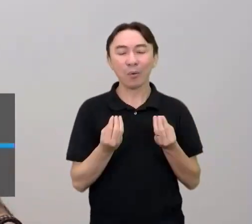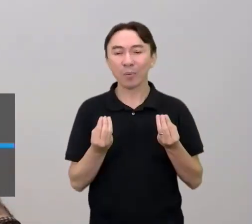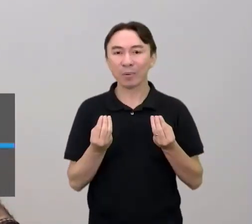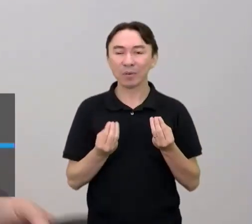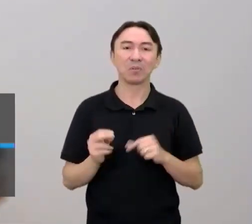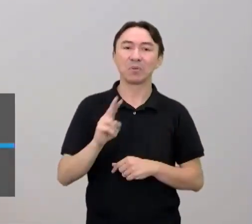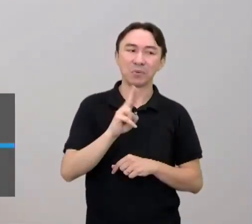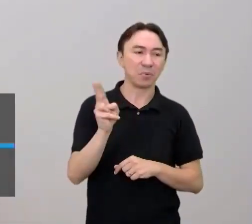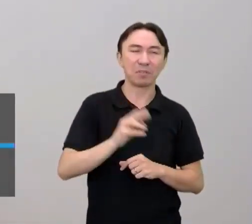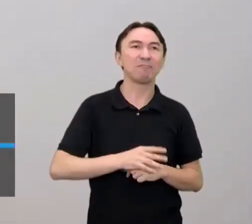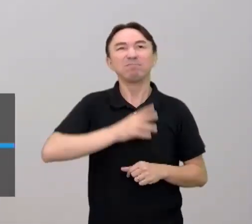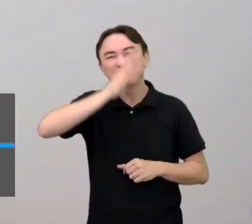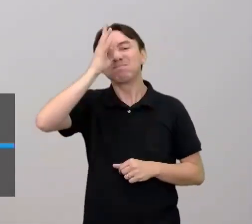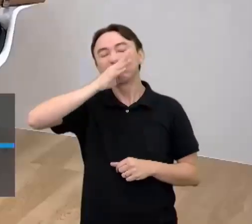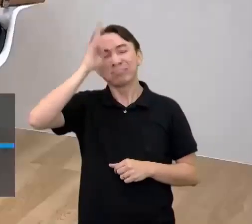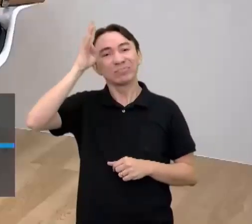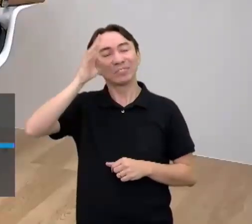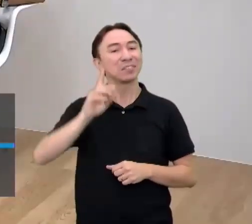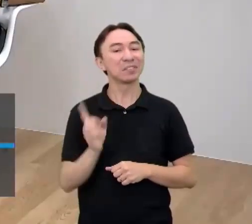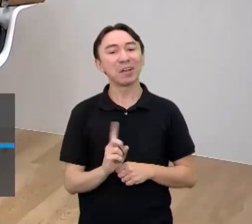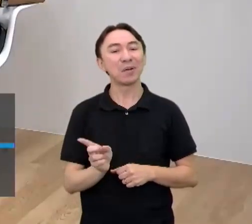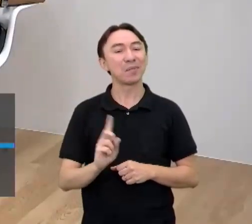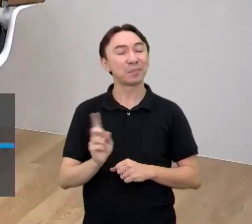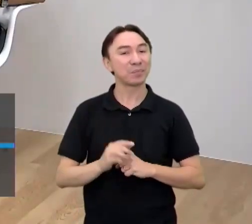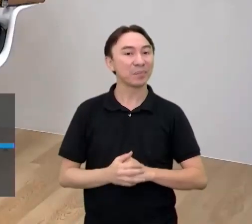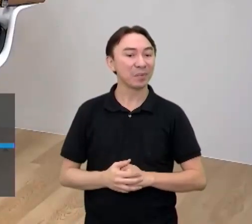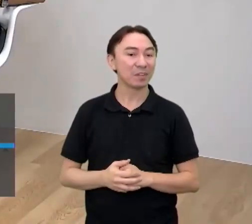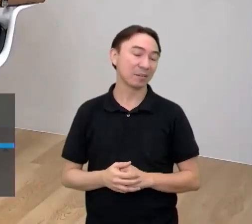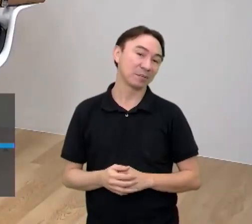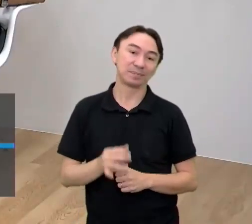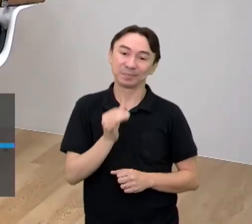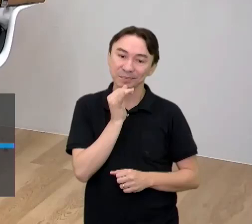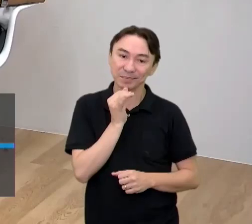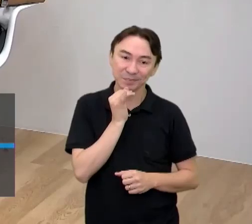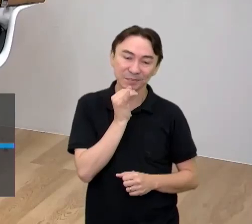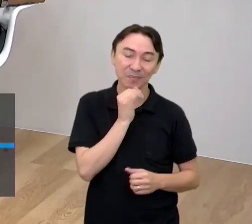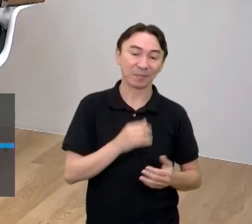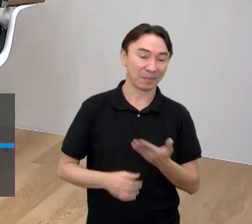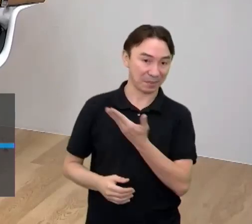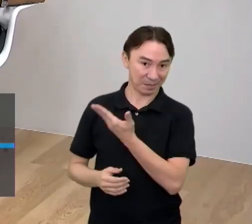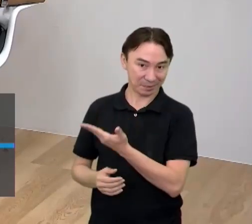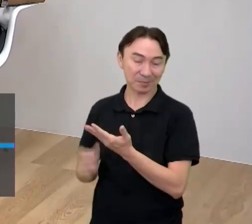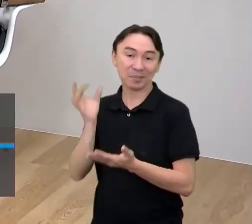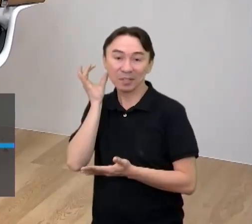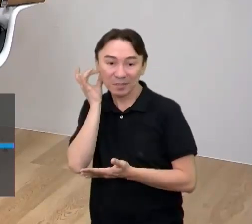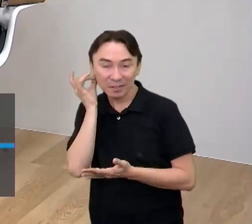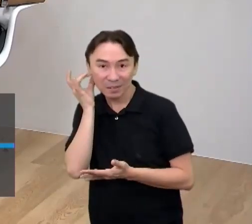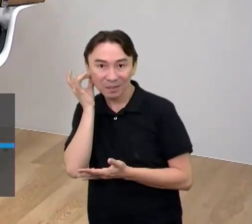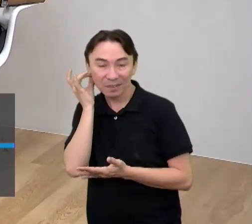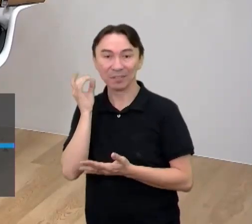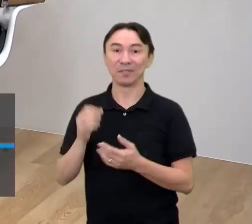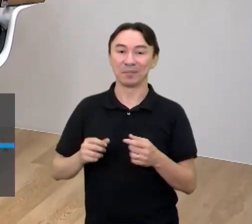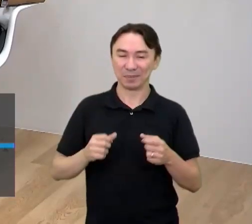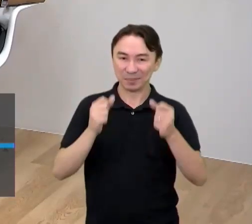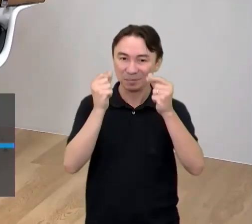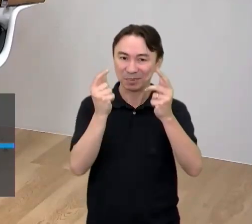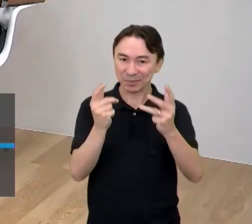aleatório. Ou ele está identificado, ou ele está identificado, como o Anderson falou, com a